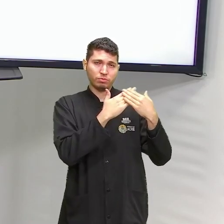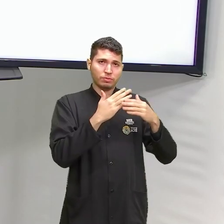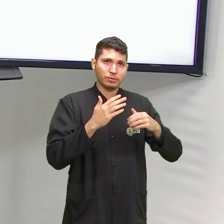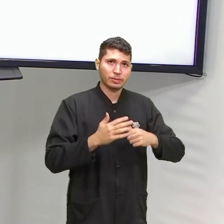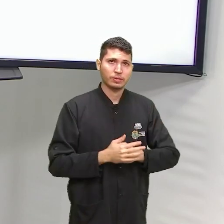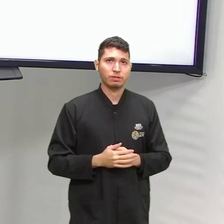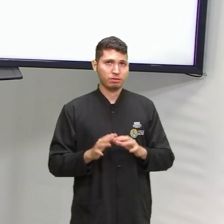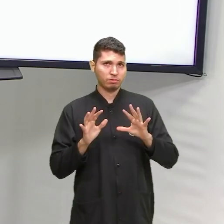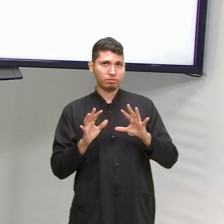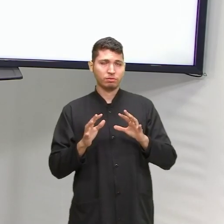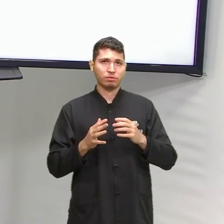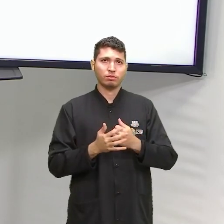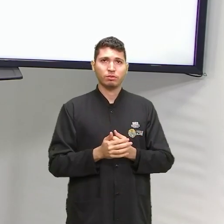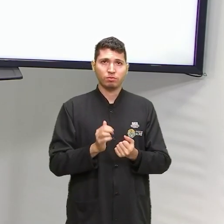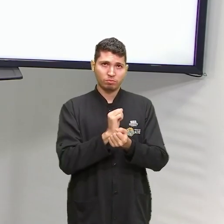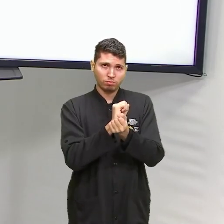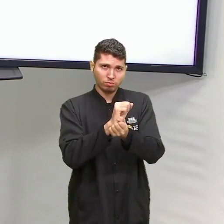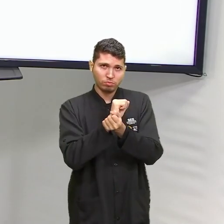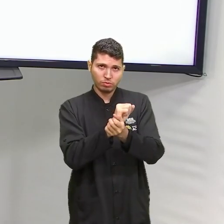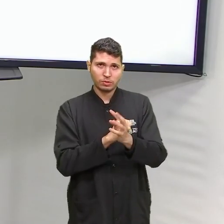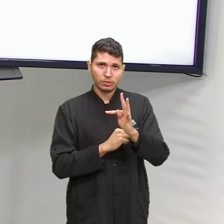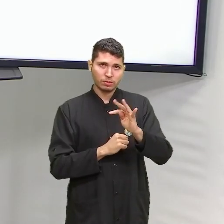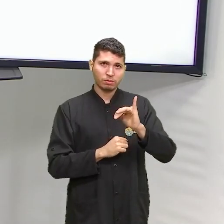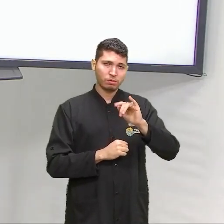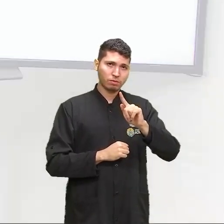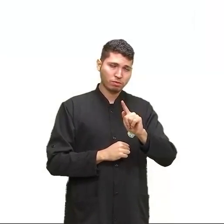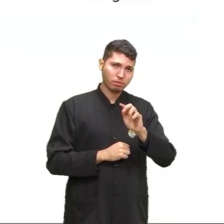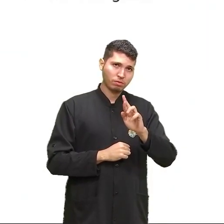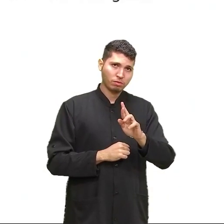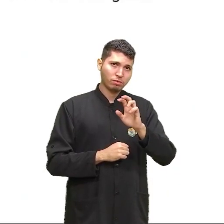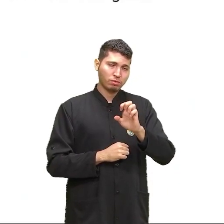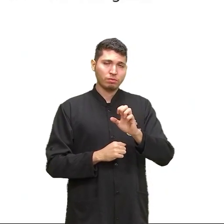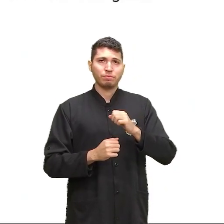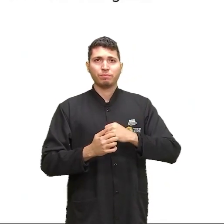do escravizado tigre, ok? Vamos para mais uma questão.